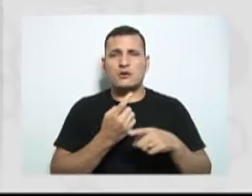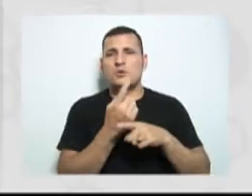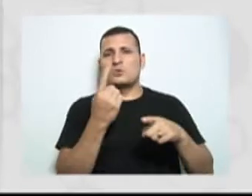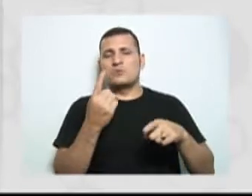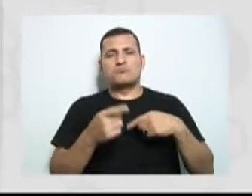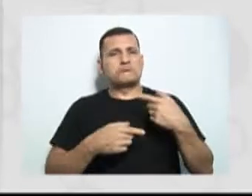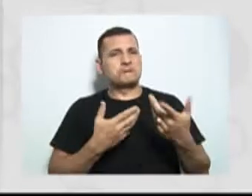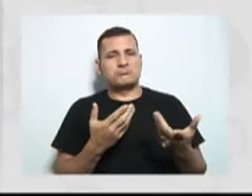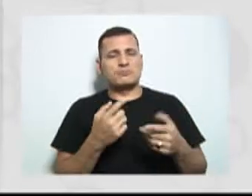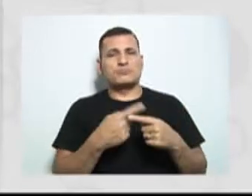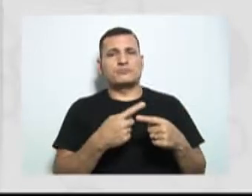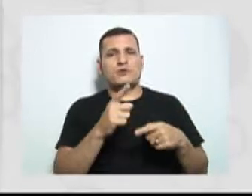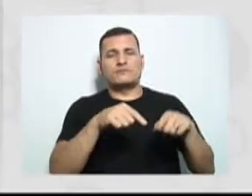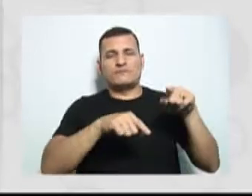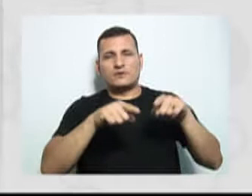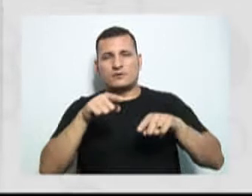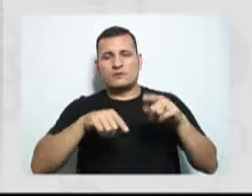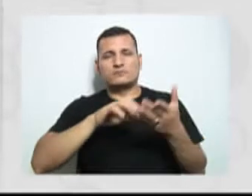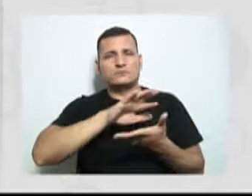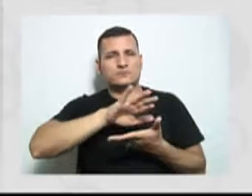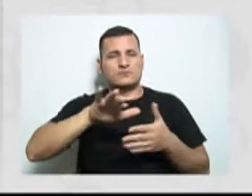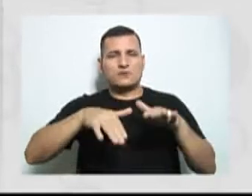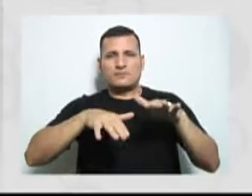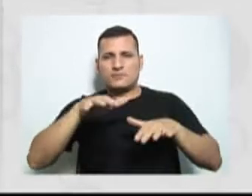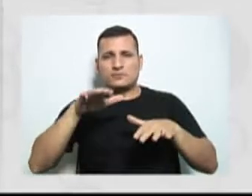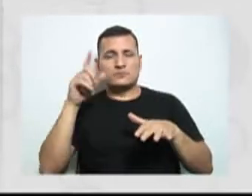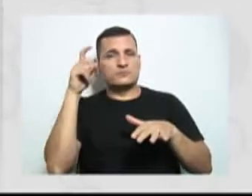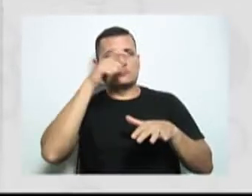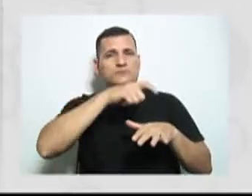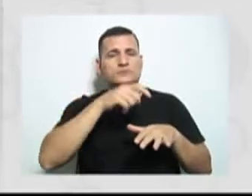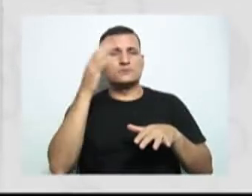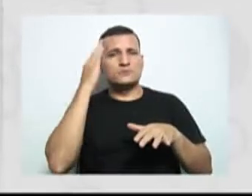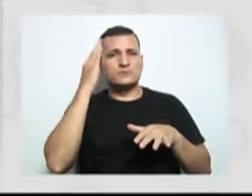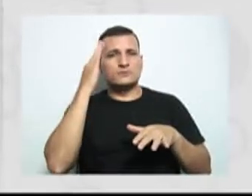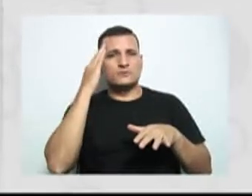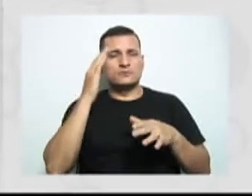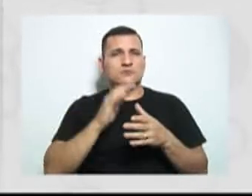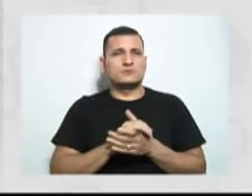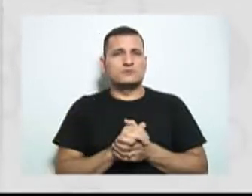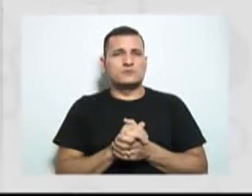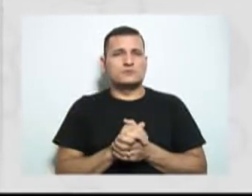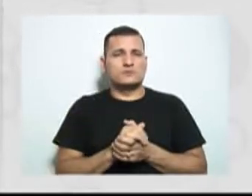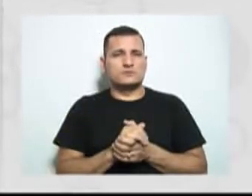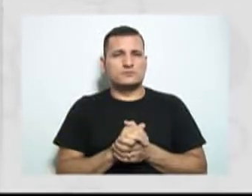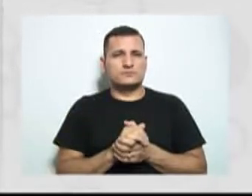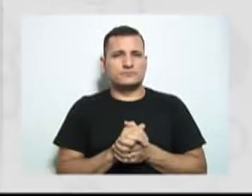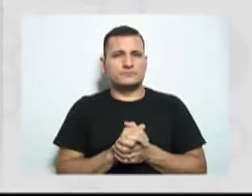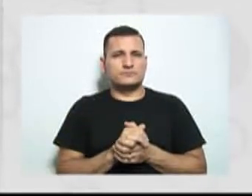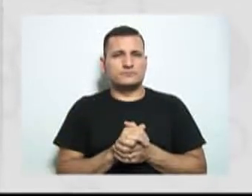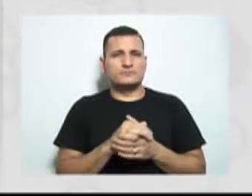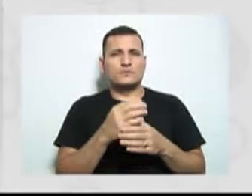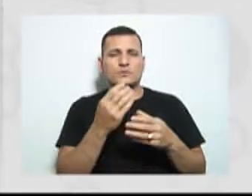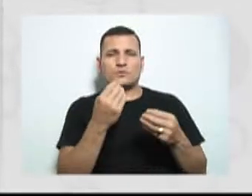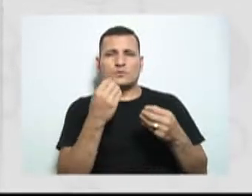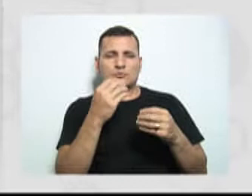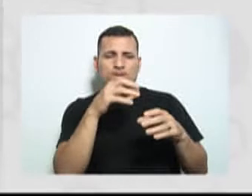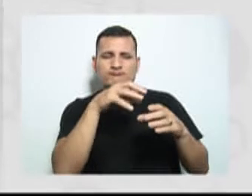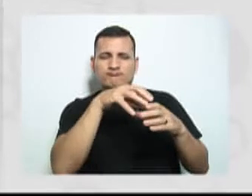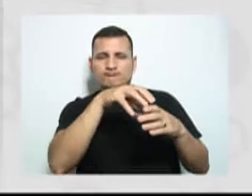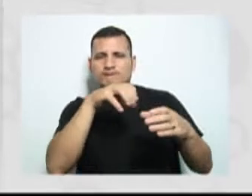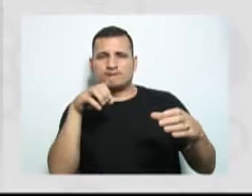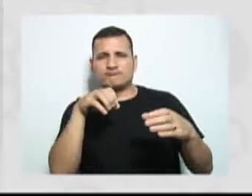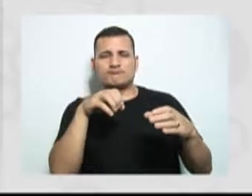custos variáveis, despesas variáveis, são aquelas difíceis de você ter o desmembramento dela, você ter um